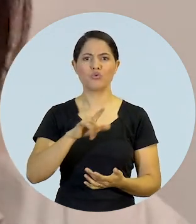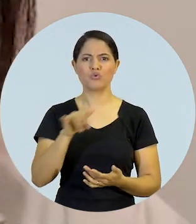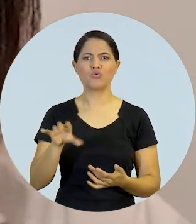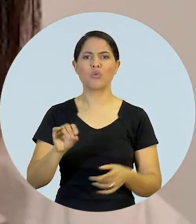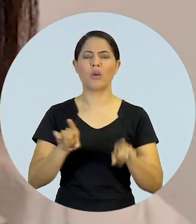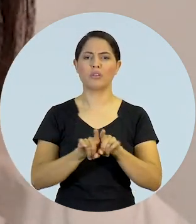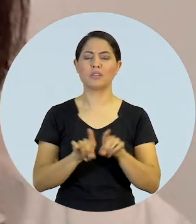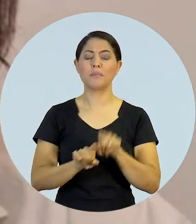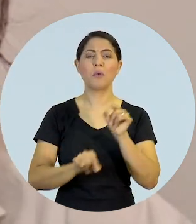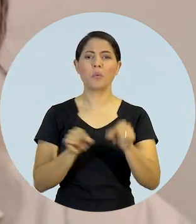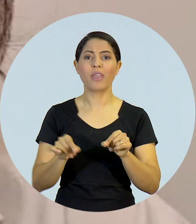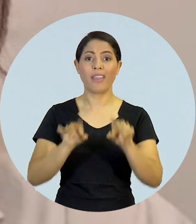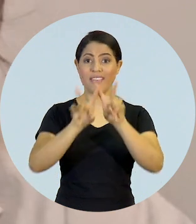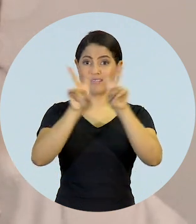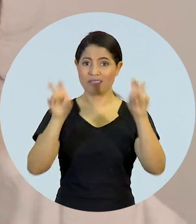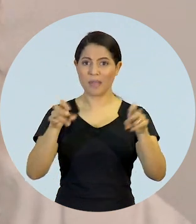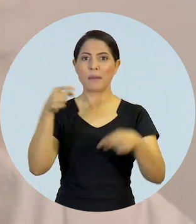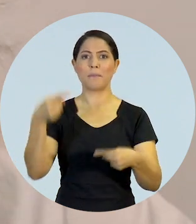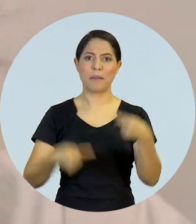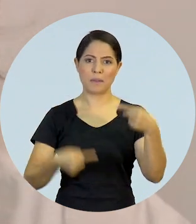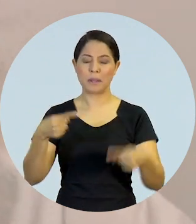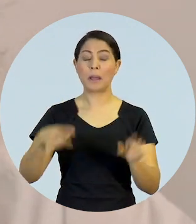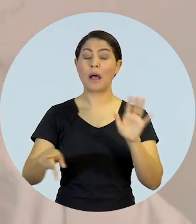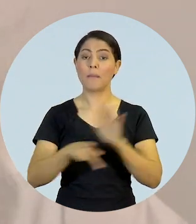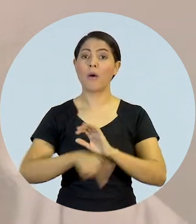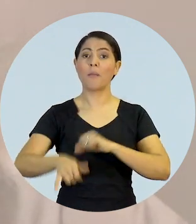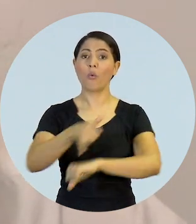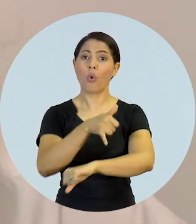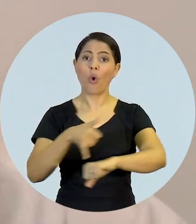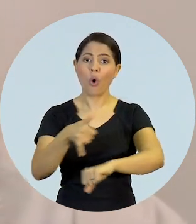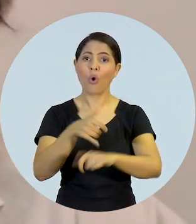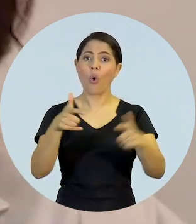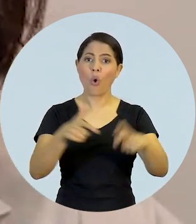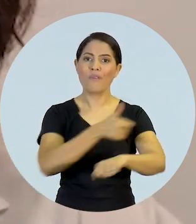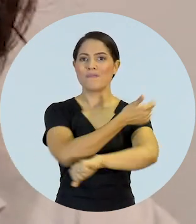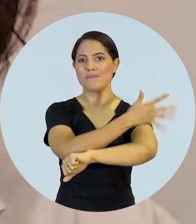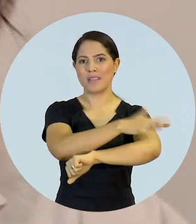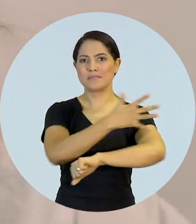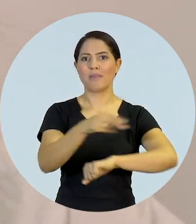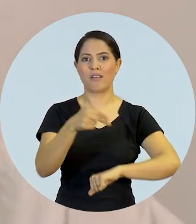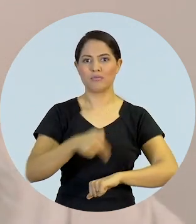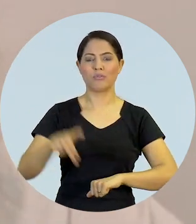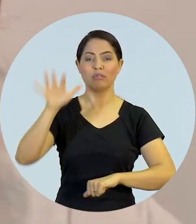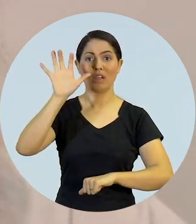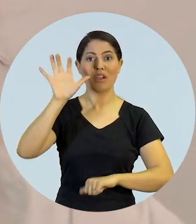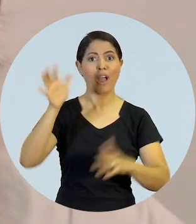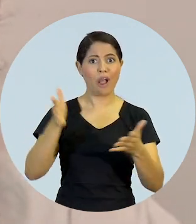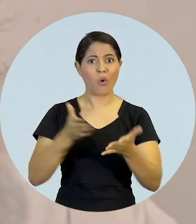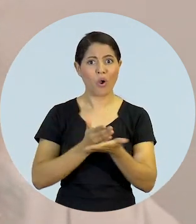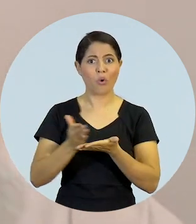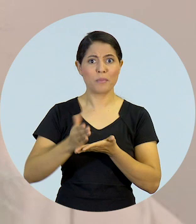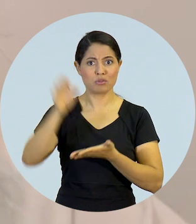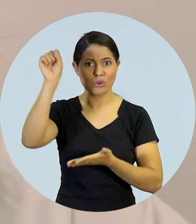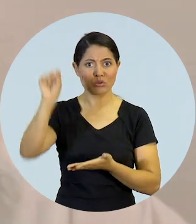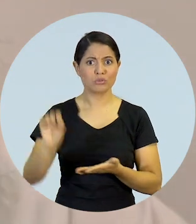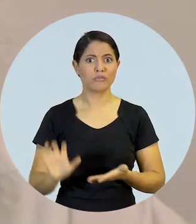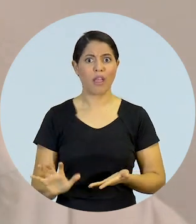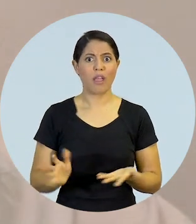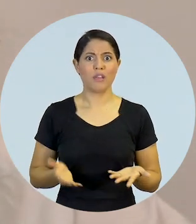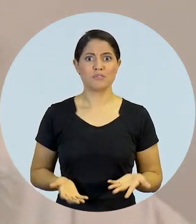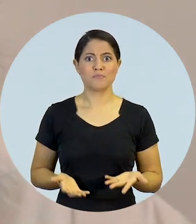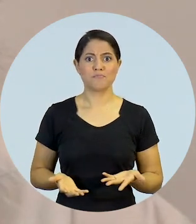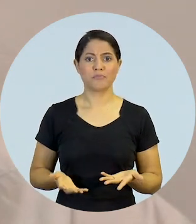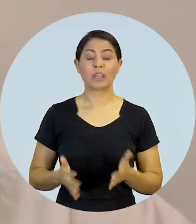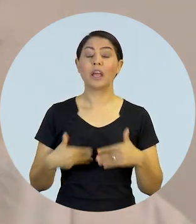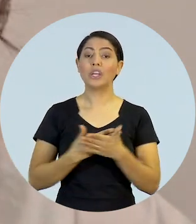está discutindo o vazamento de óleos nas praias do Nordeste e agora também do Sudeste.